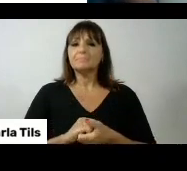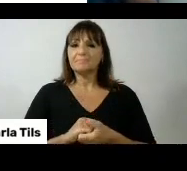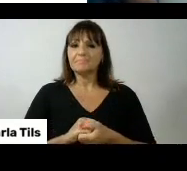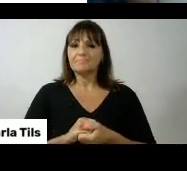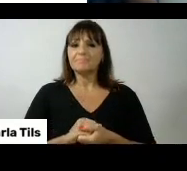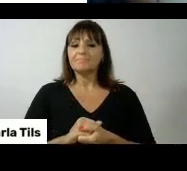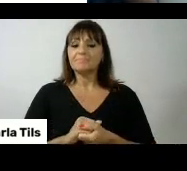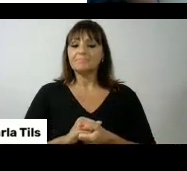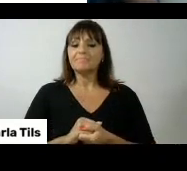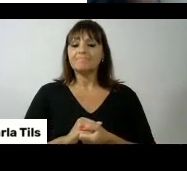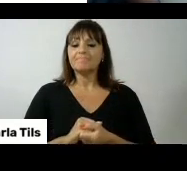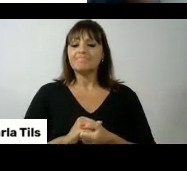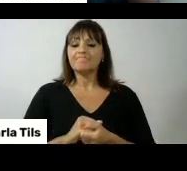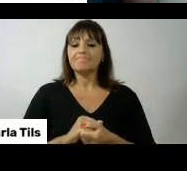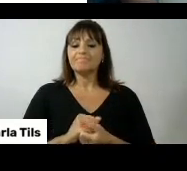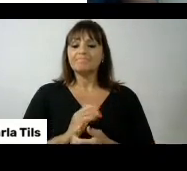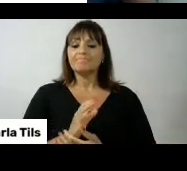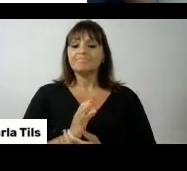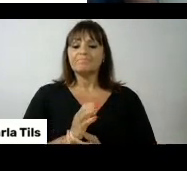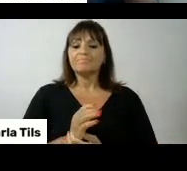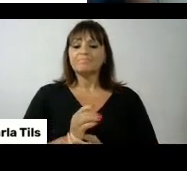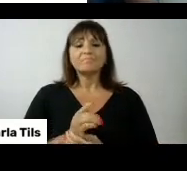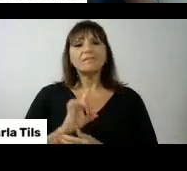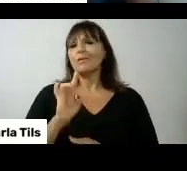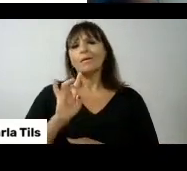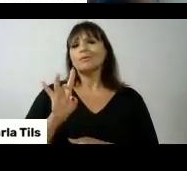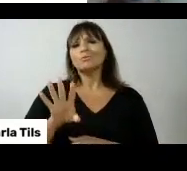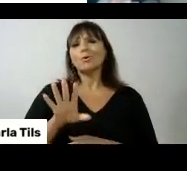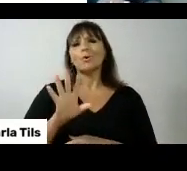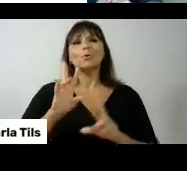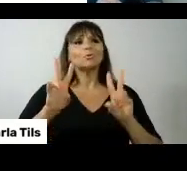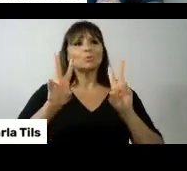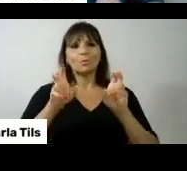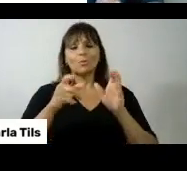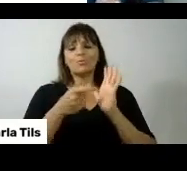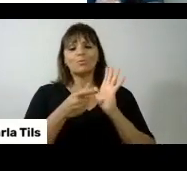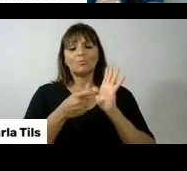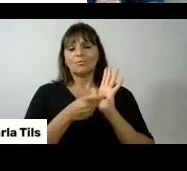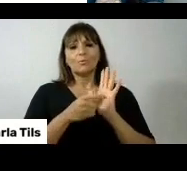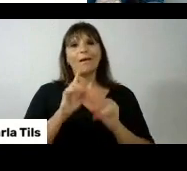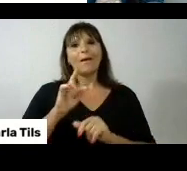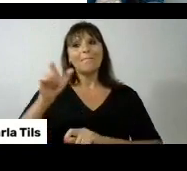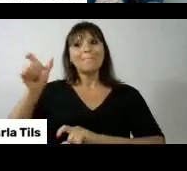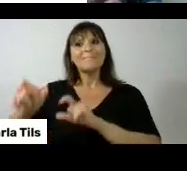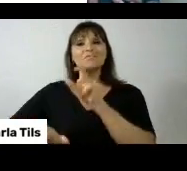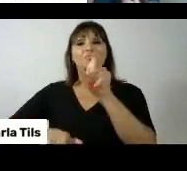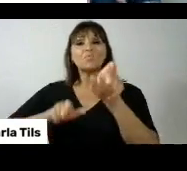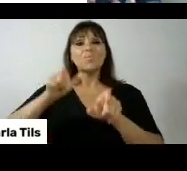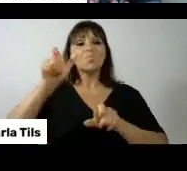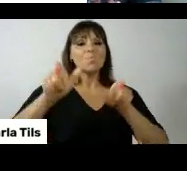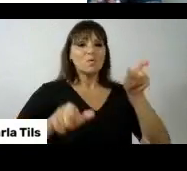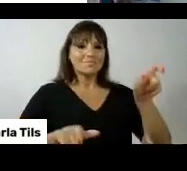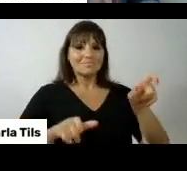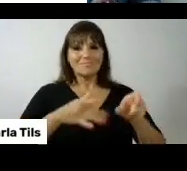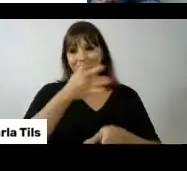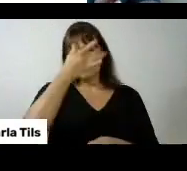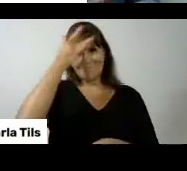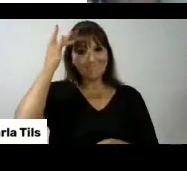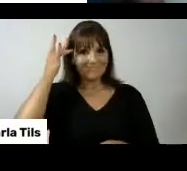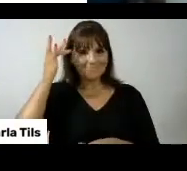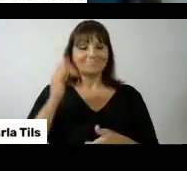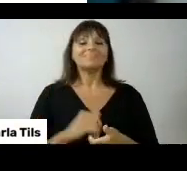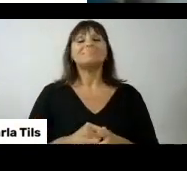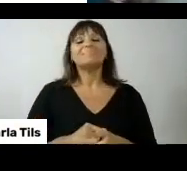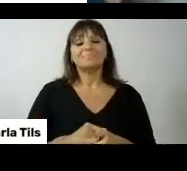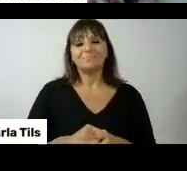trazer para você. Nunca foi sobre software, sempre foi sobre pessoas. Por que eu digo isso? E eu gosto de